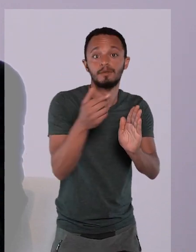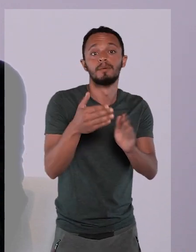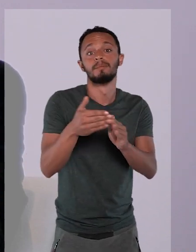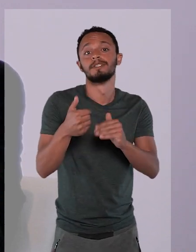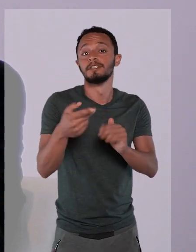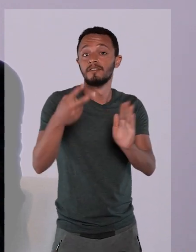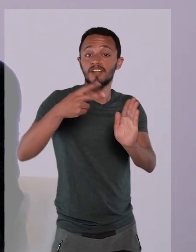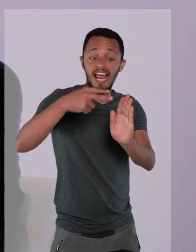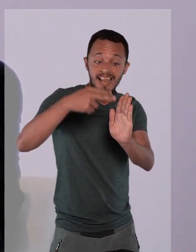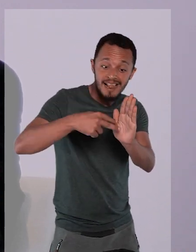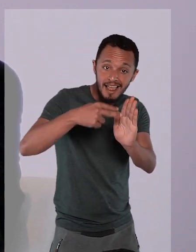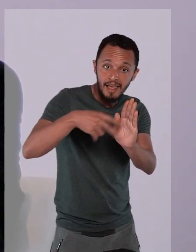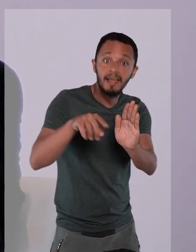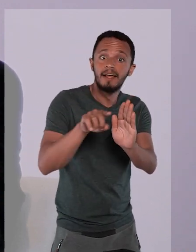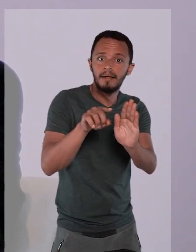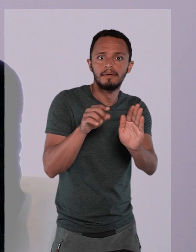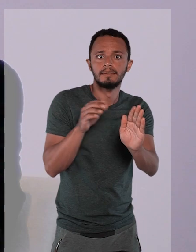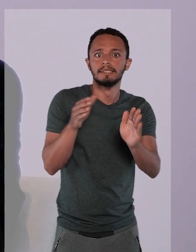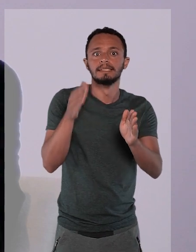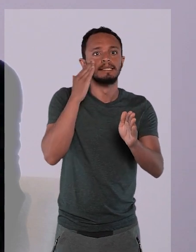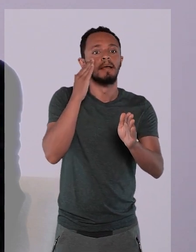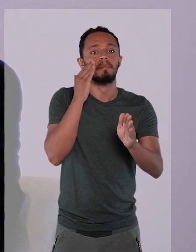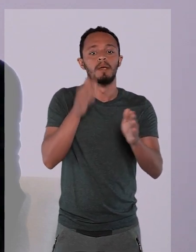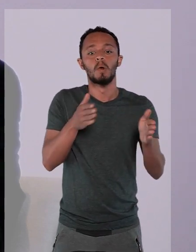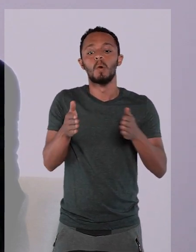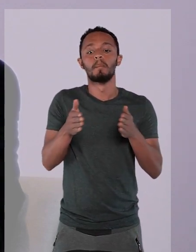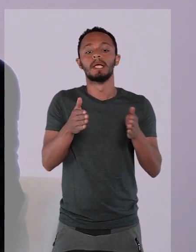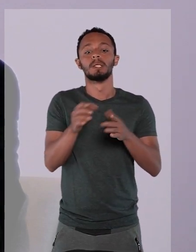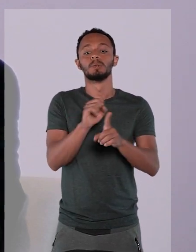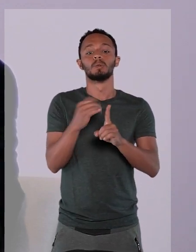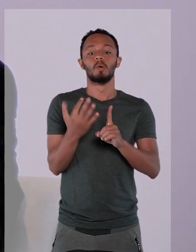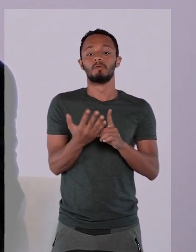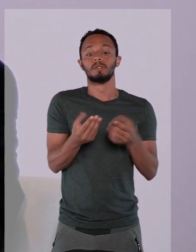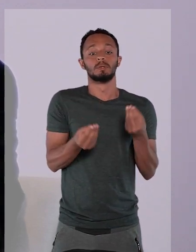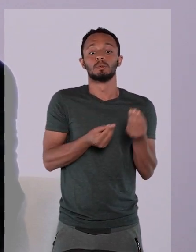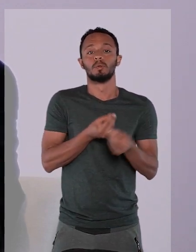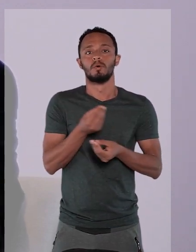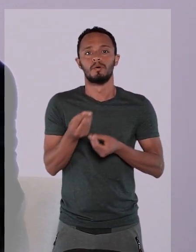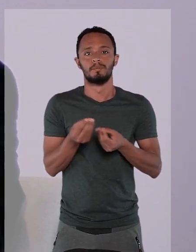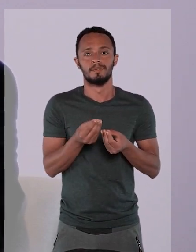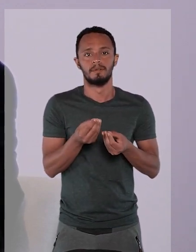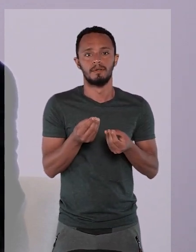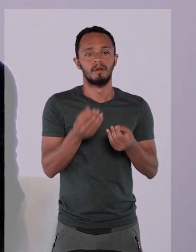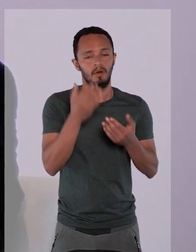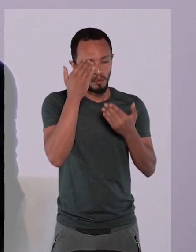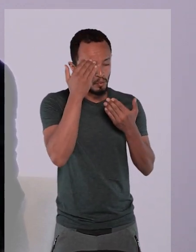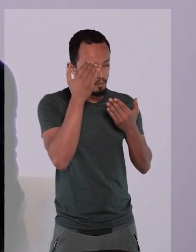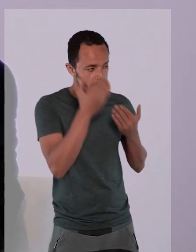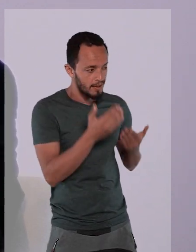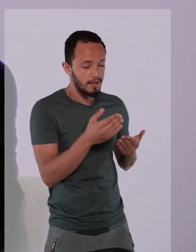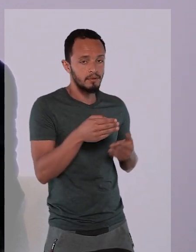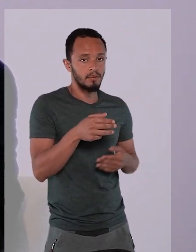Margarete, obrigado, né, por fazer esses registros de forma tão